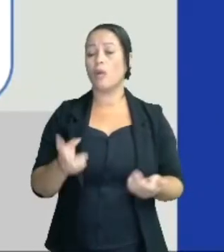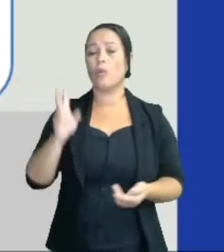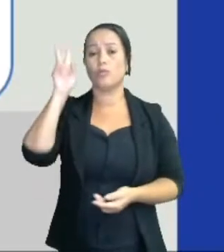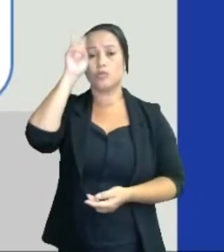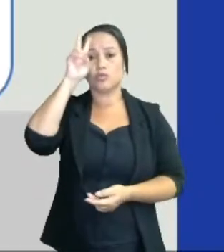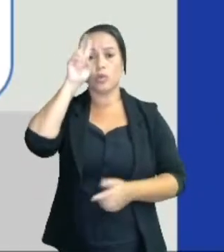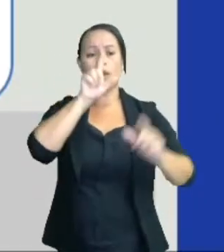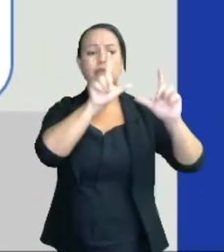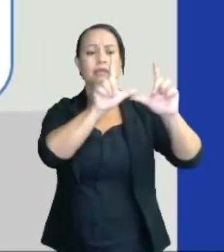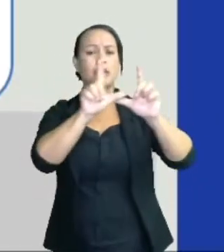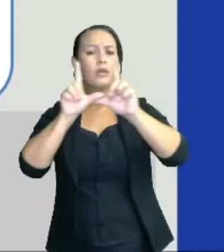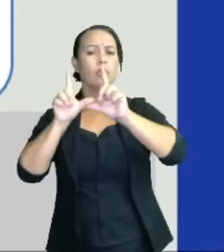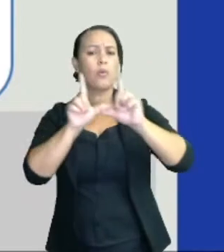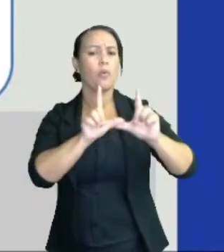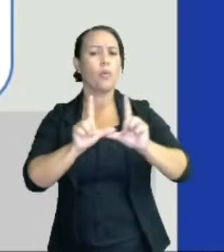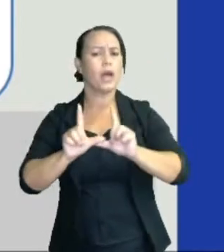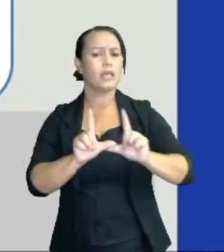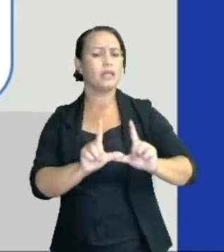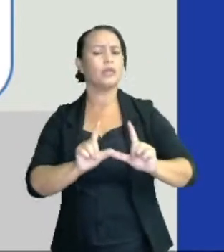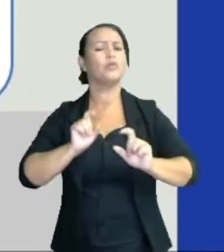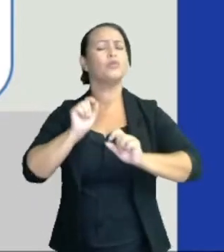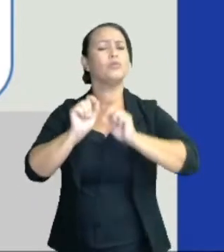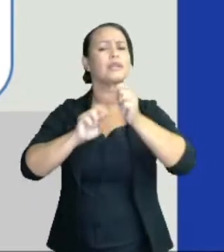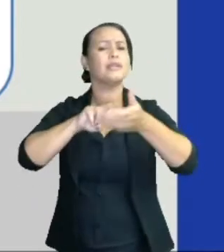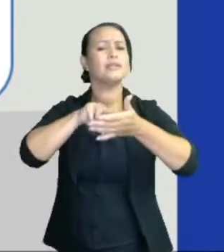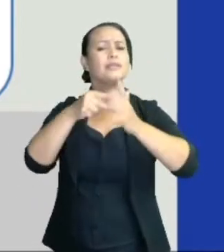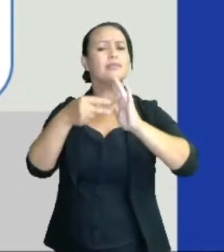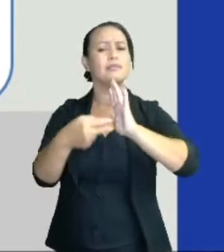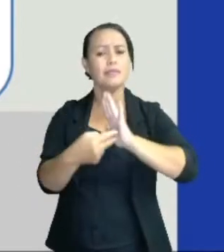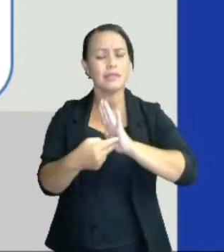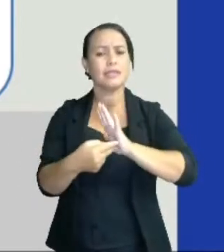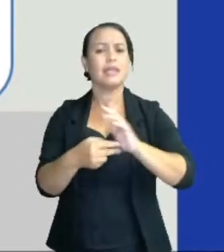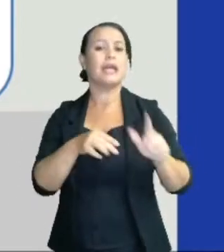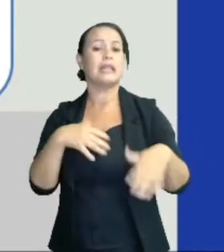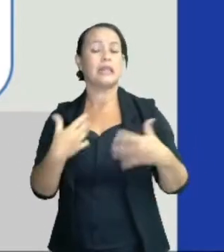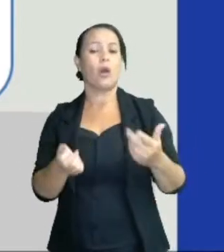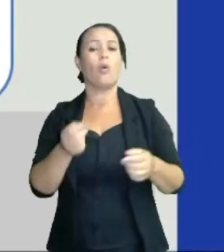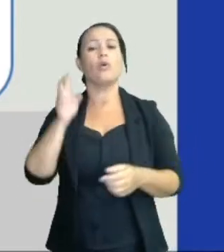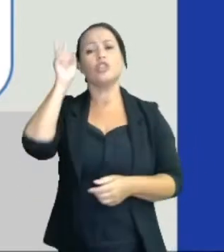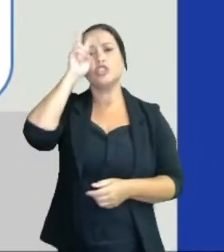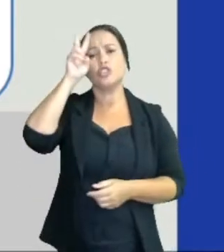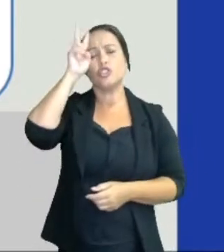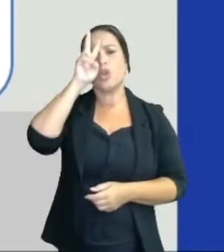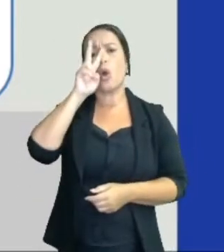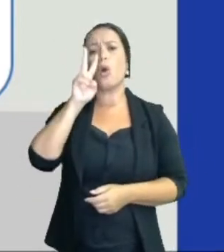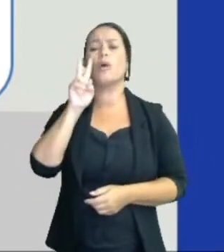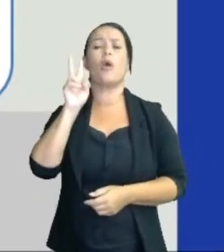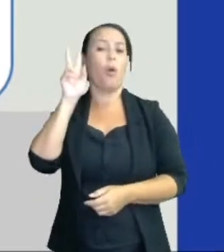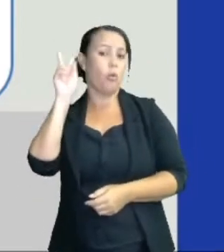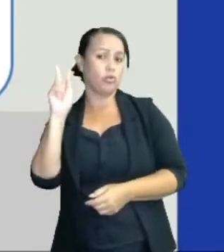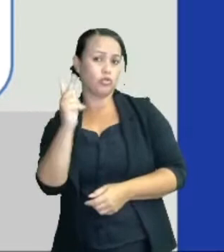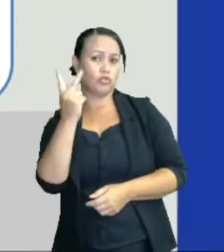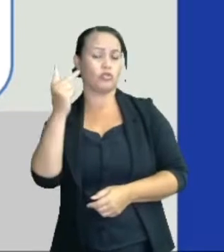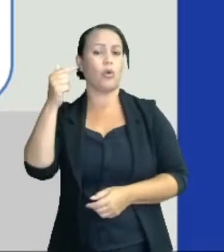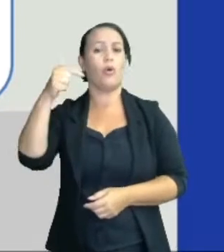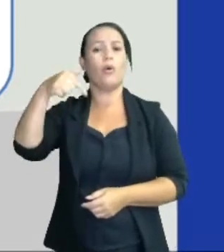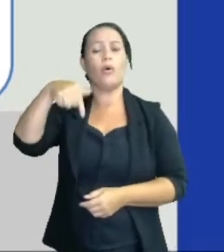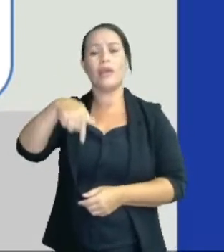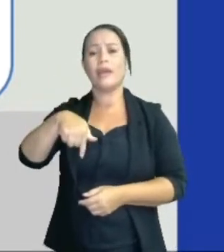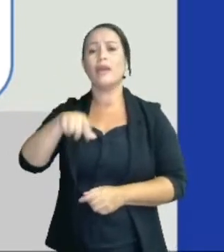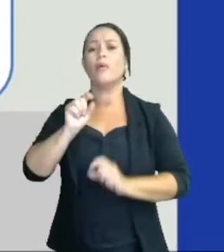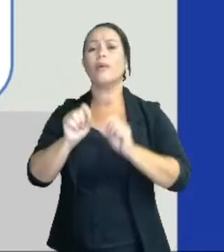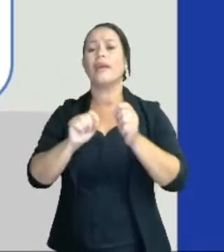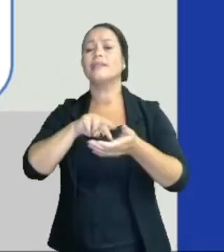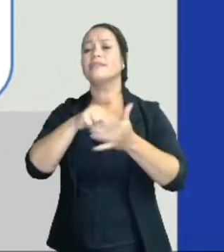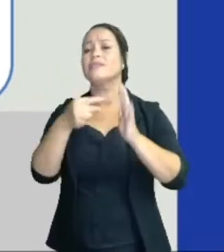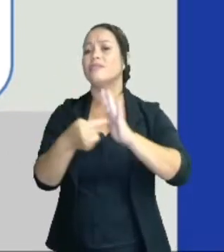Histórias em quadrinhos. Vamos ver o que é história em quadrinhos. História em quadrinhos, ou HQ, é o nome